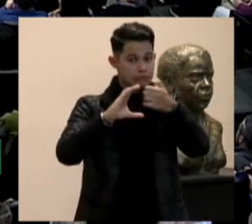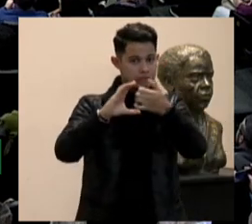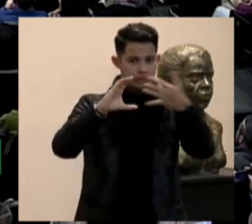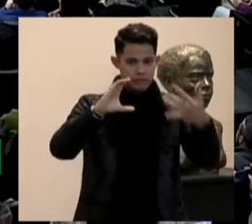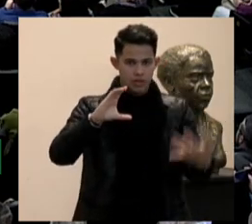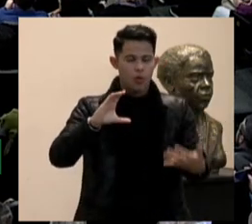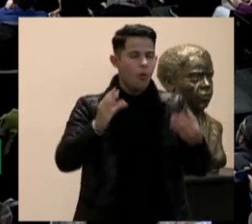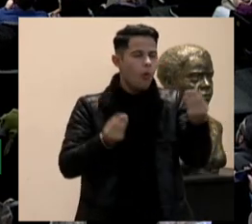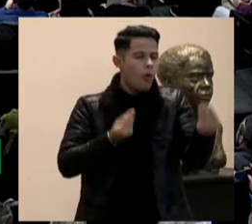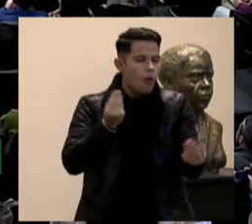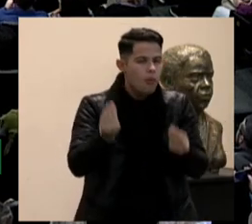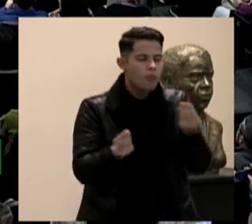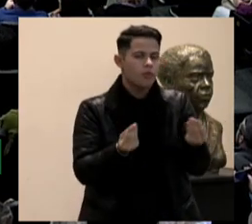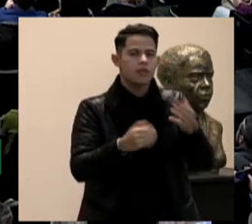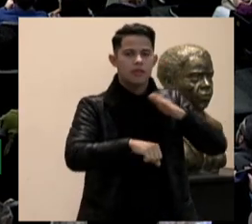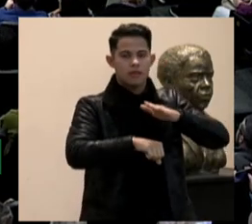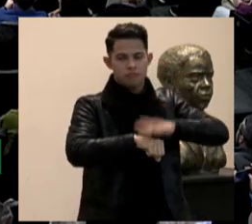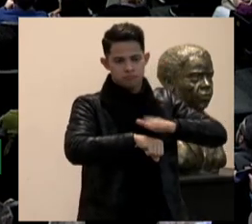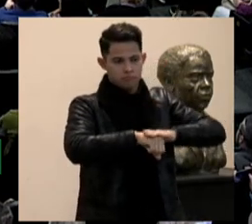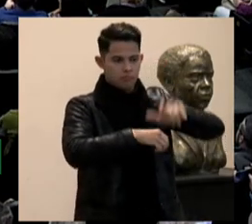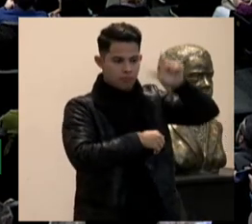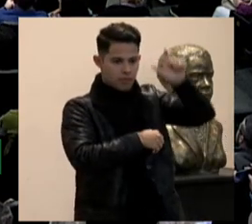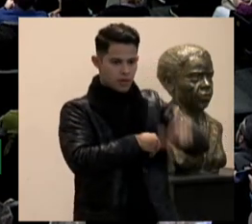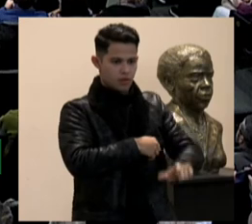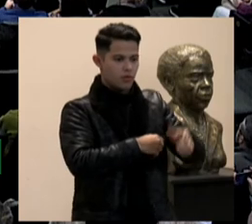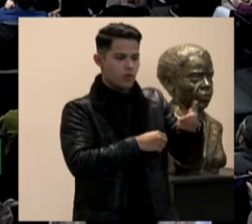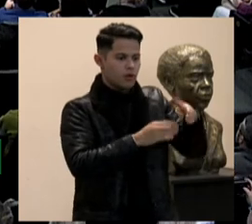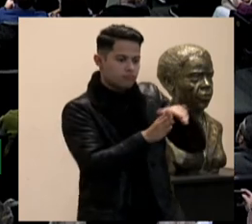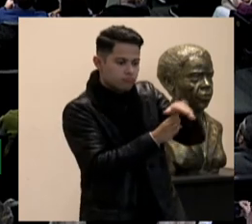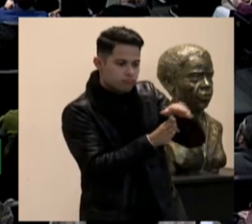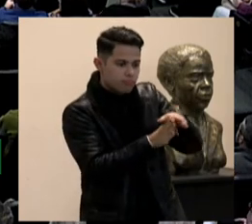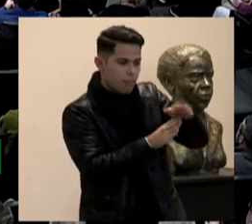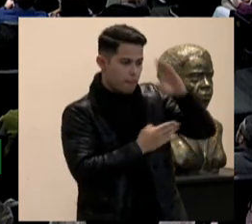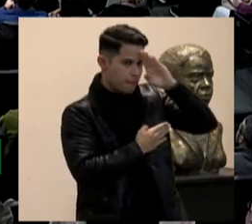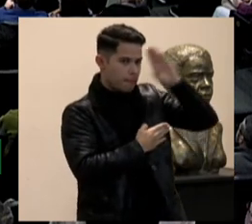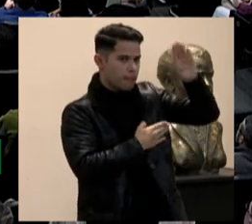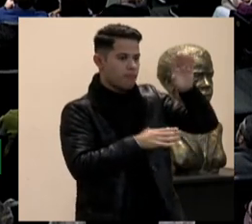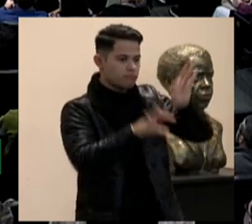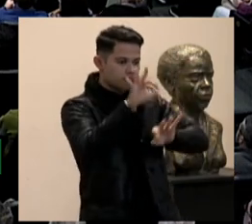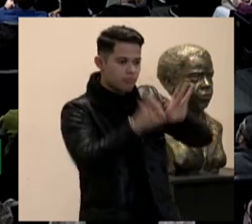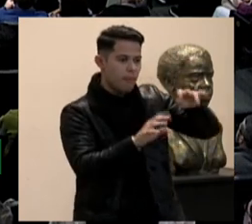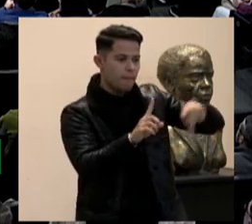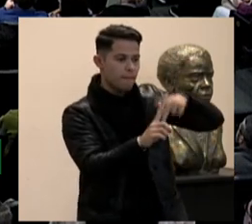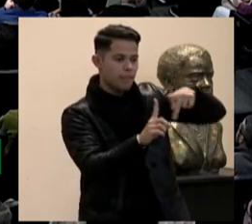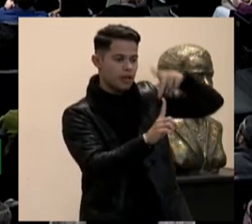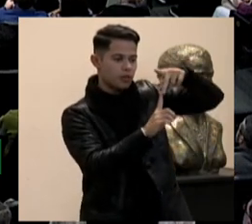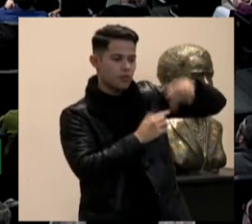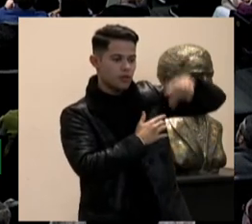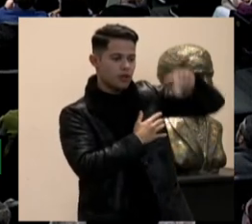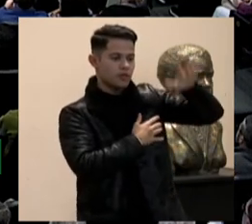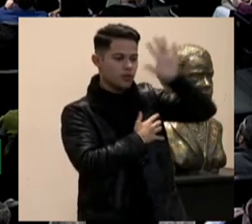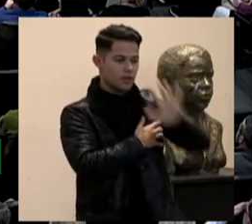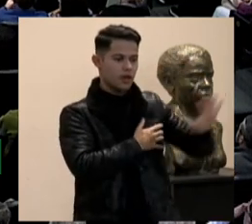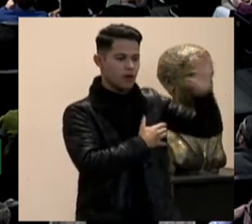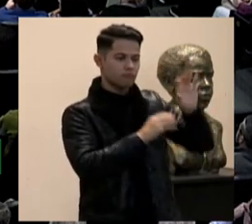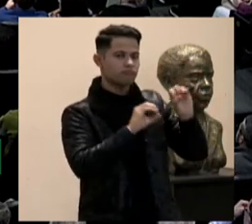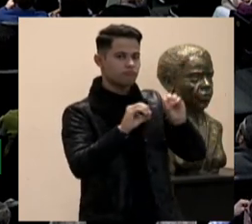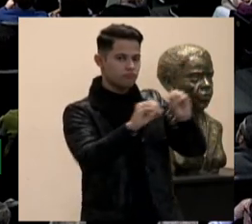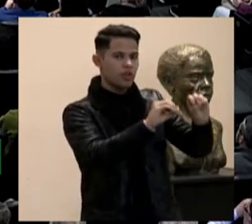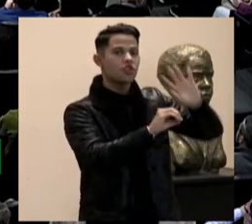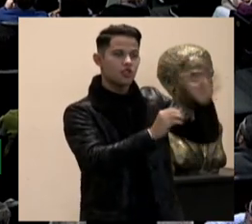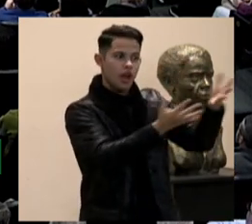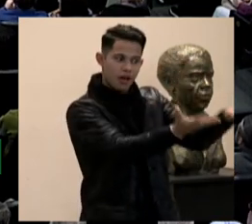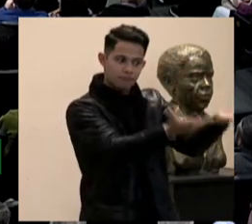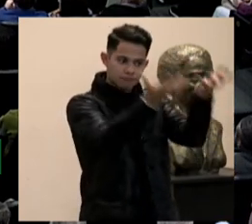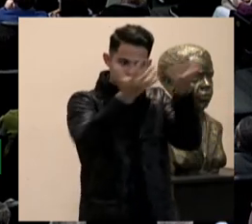o orientador principal da elaboração do PL que hoje a gente tem e que vai ser analisado no Congresso